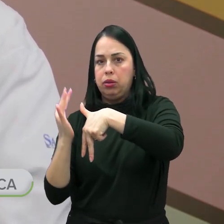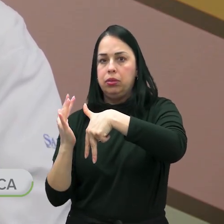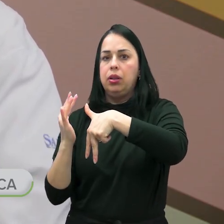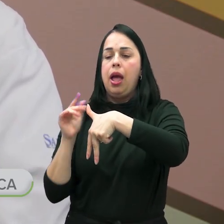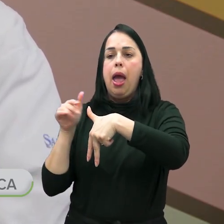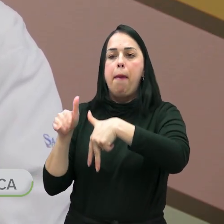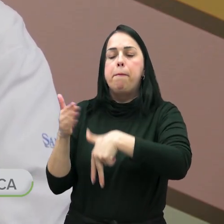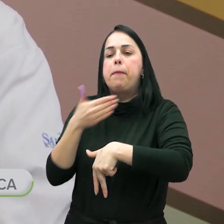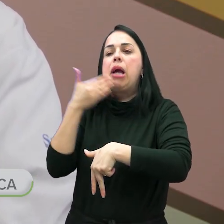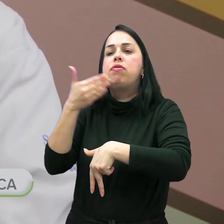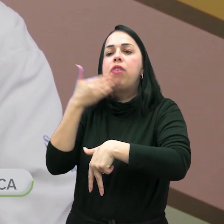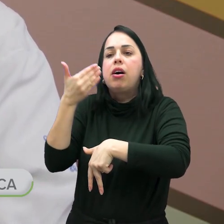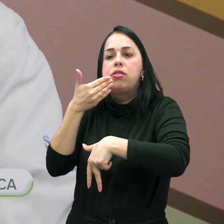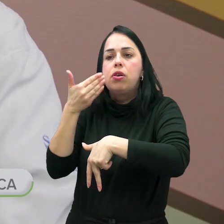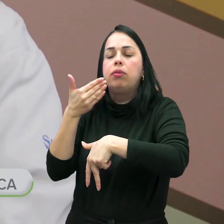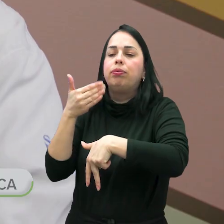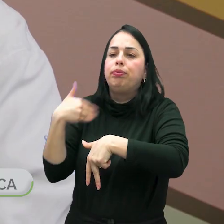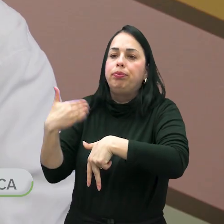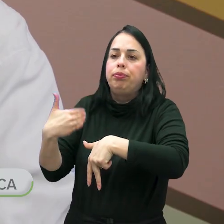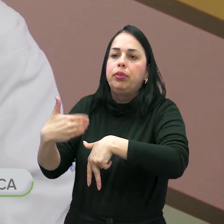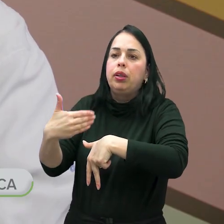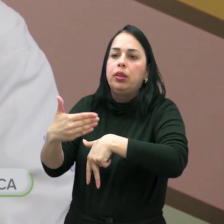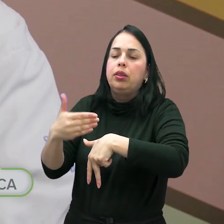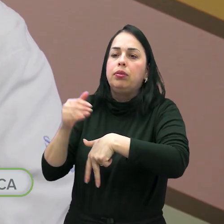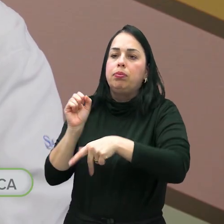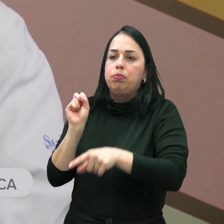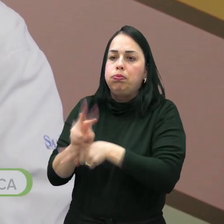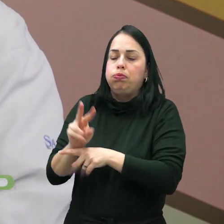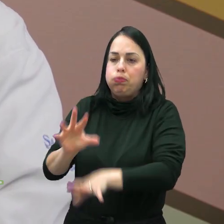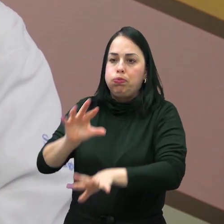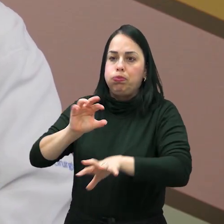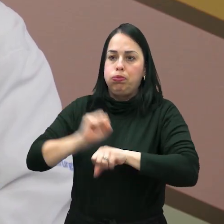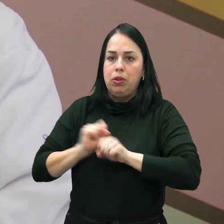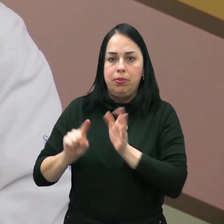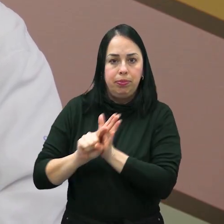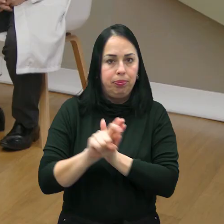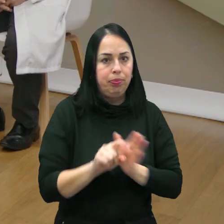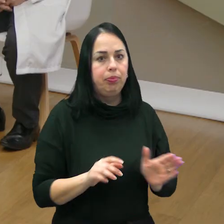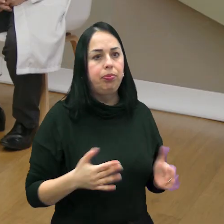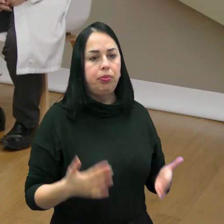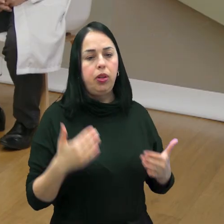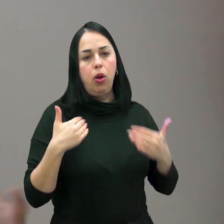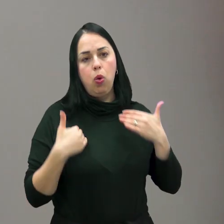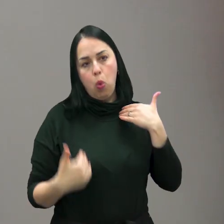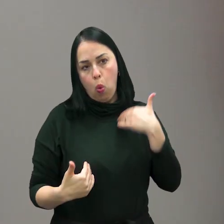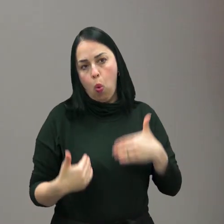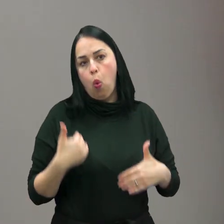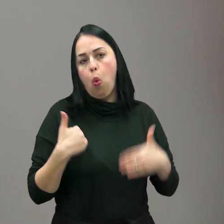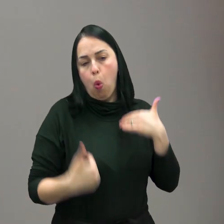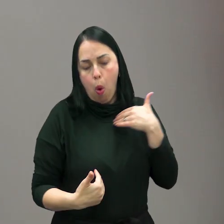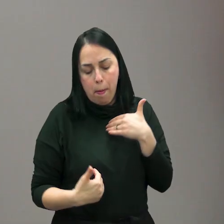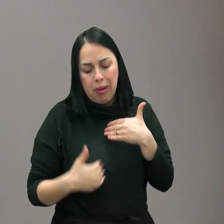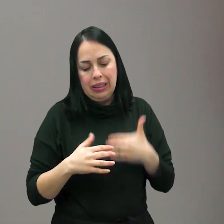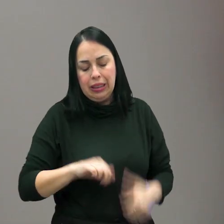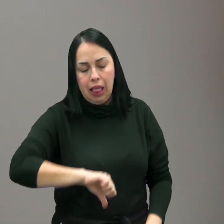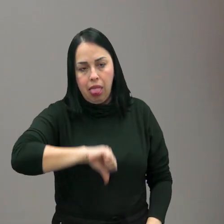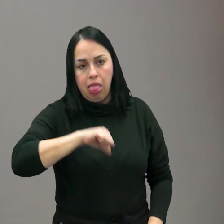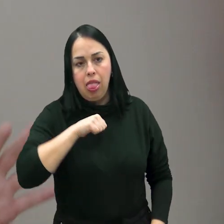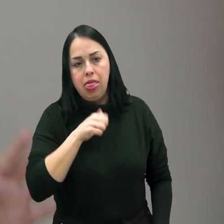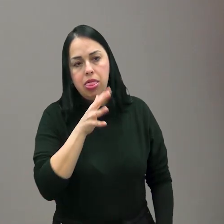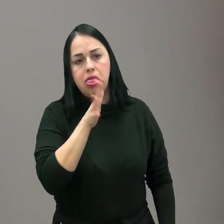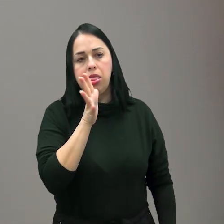levando com maior frequência a infecção fúngica. O corpo demora mais para responder também,